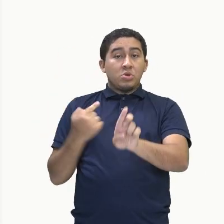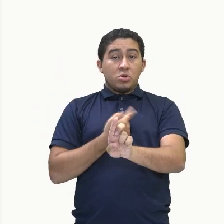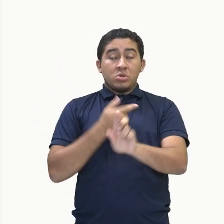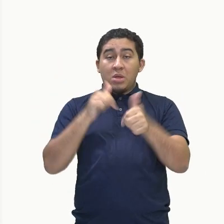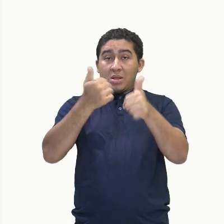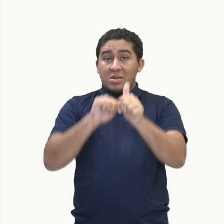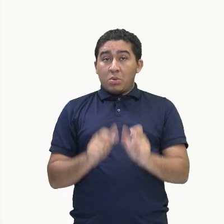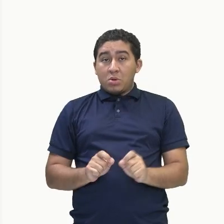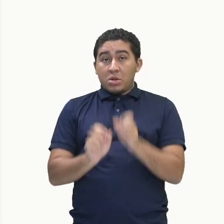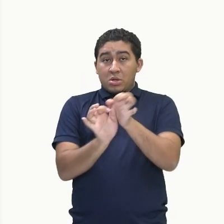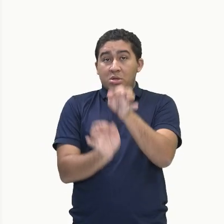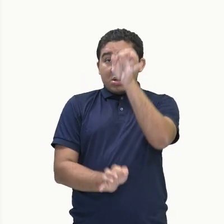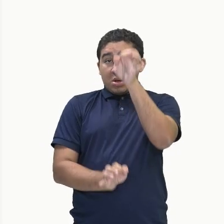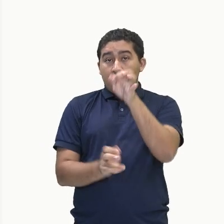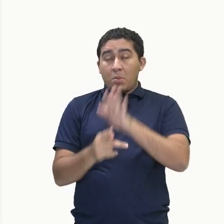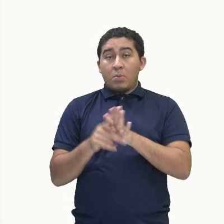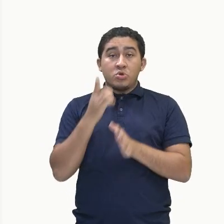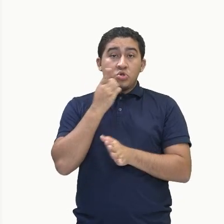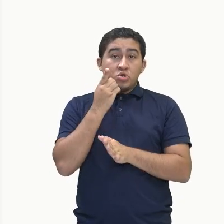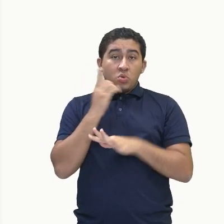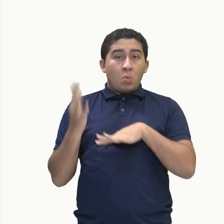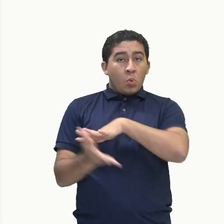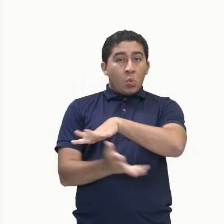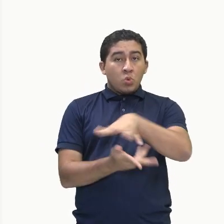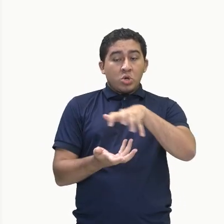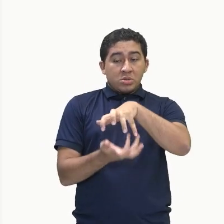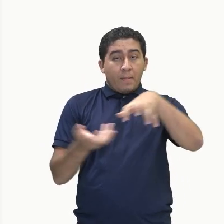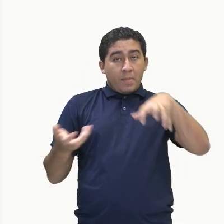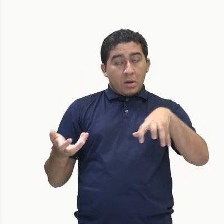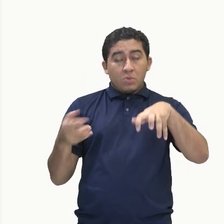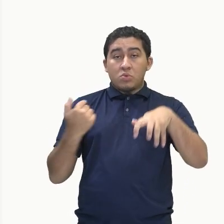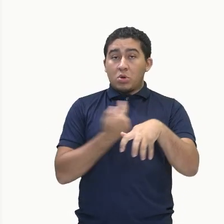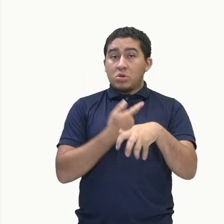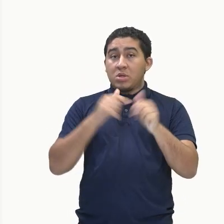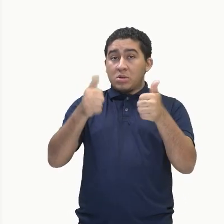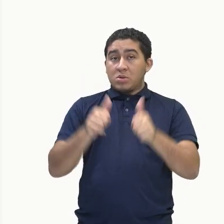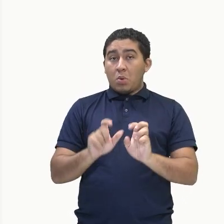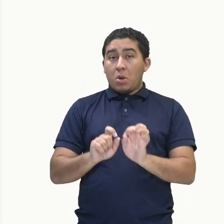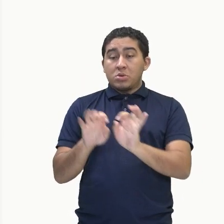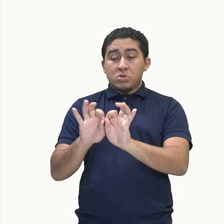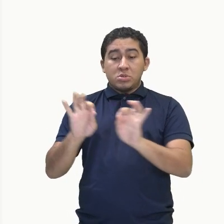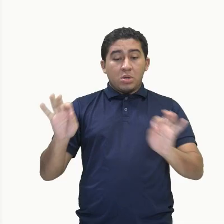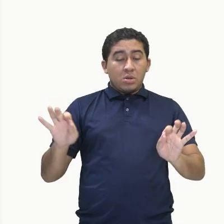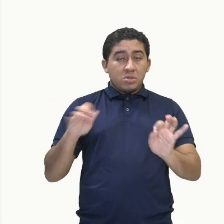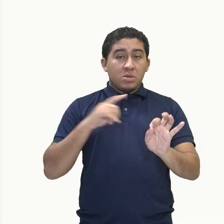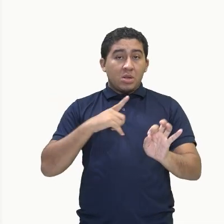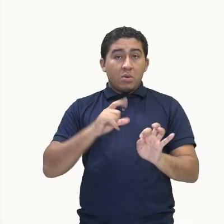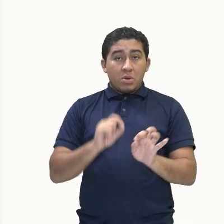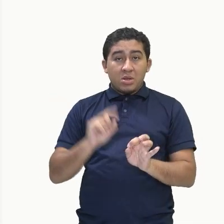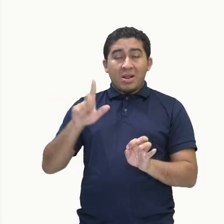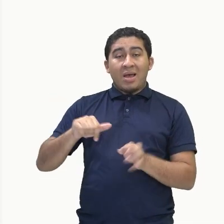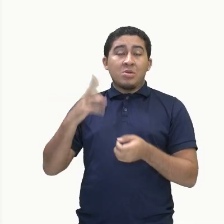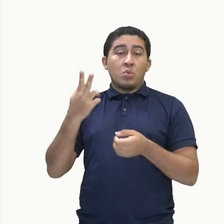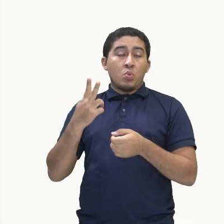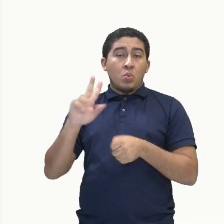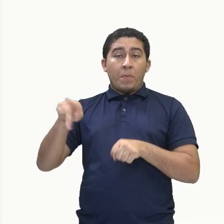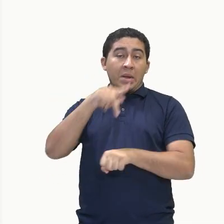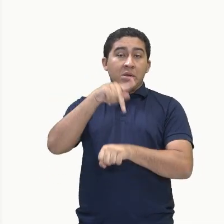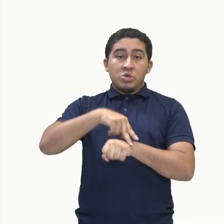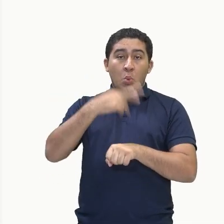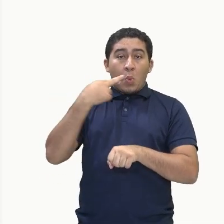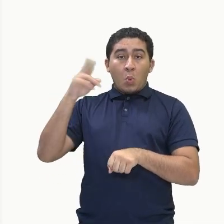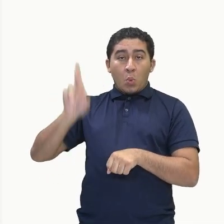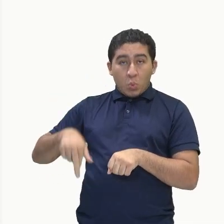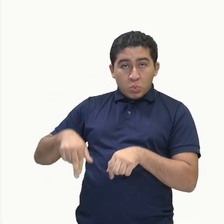linha internacional de data, nós verificamos por conta da distância que a gente tem ali da Rússia com os